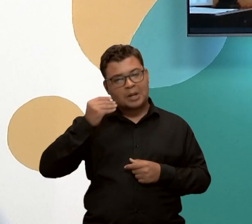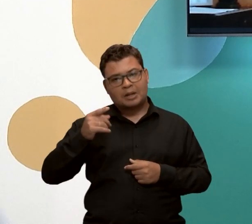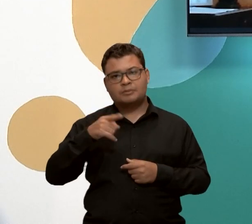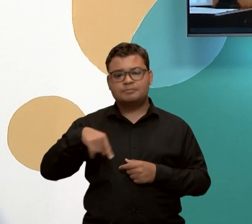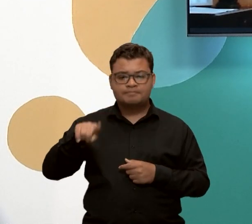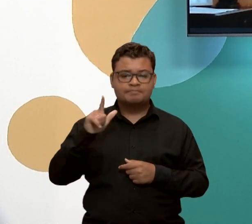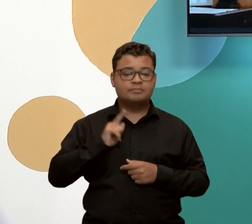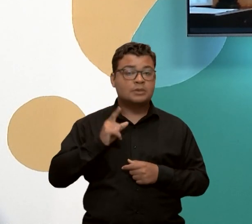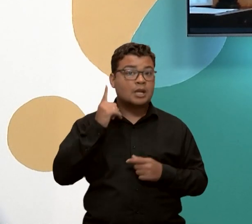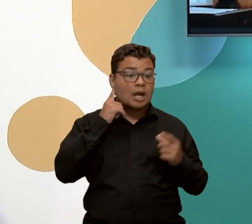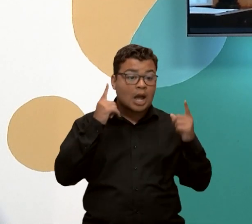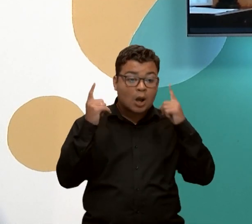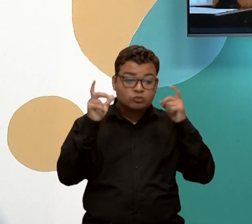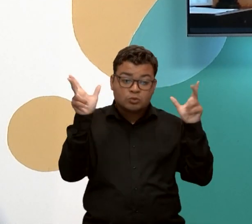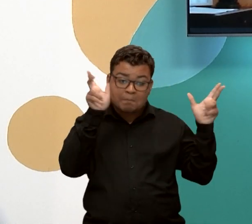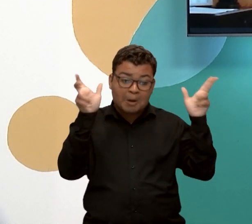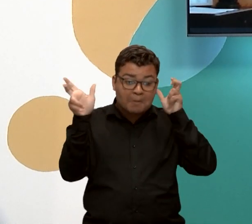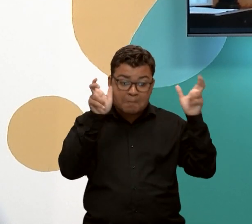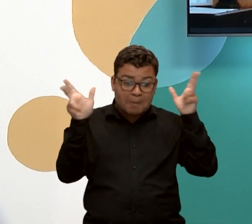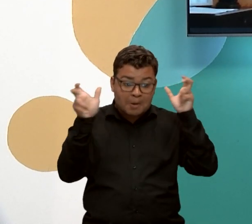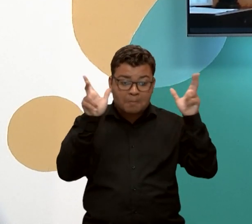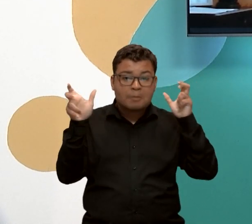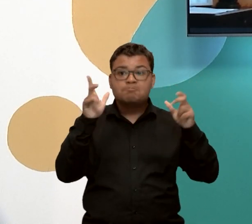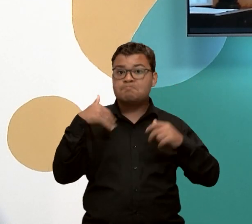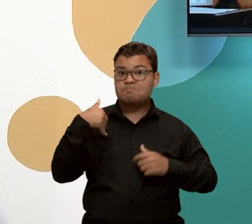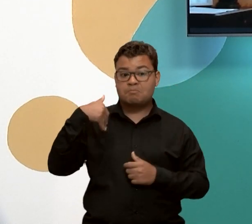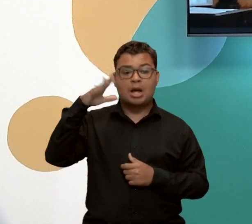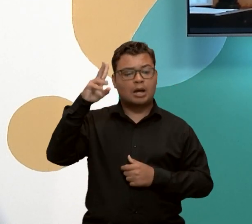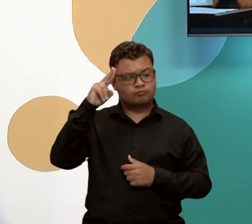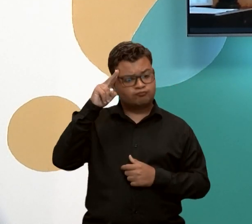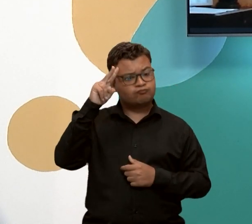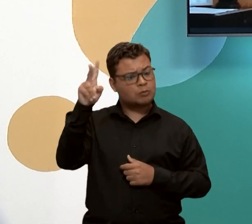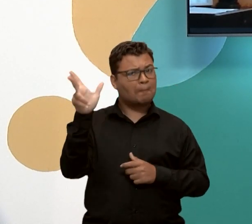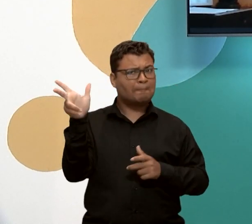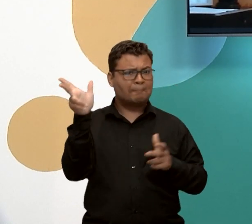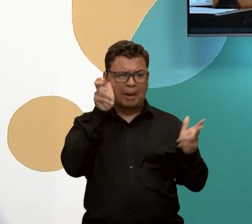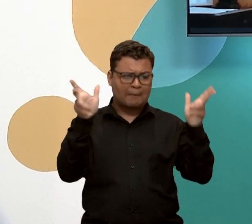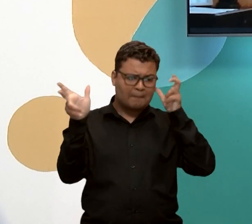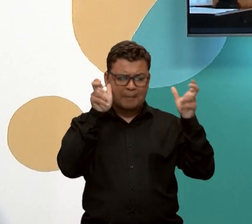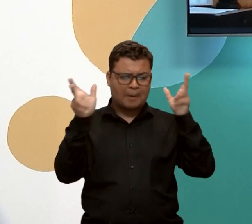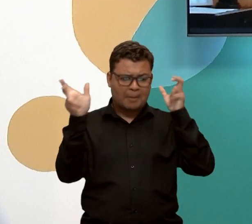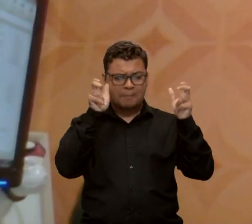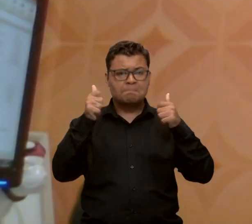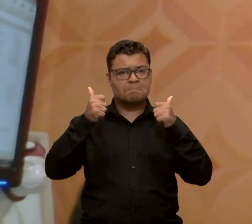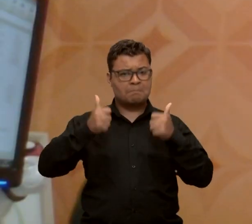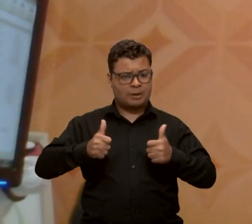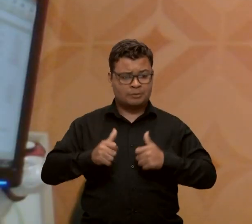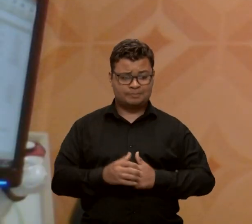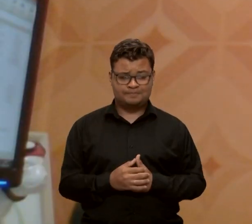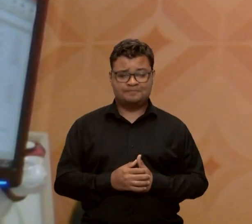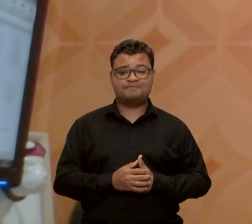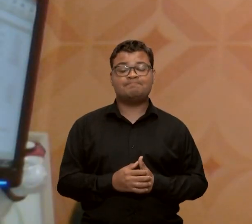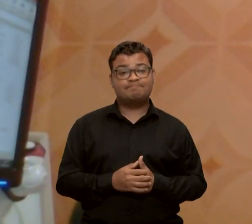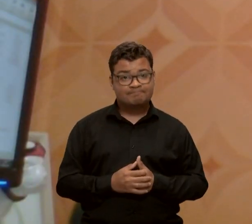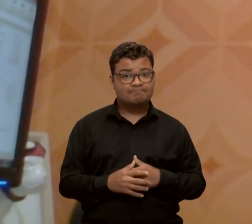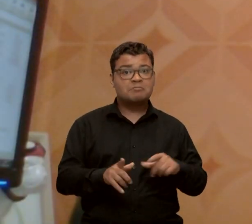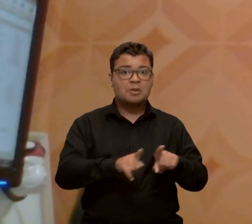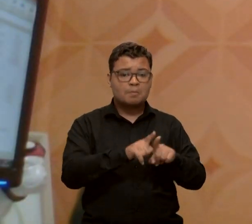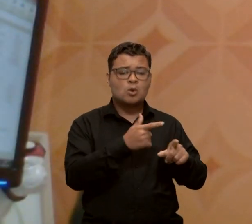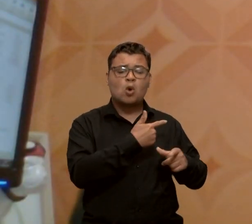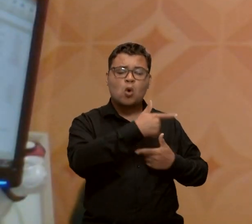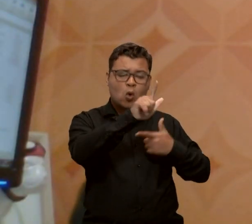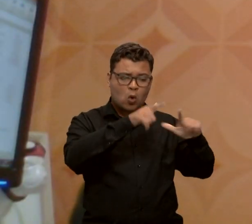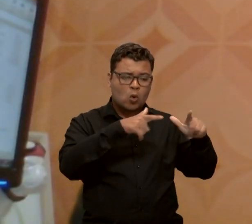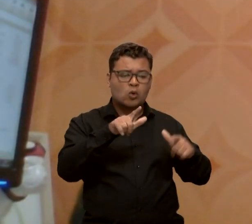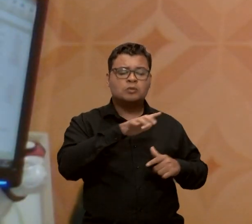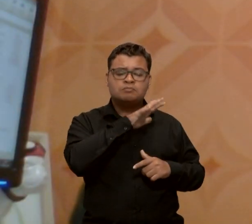audição muito mais aguçada, que a gente chama, então eles escutam muito mais do que nós, seres humanos. Outras espécies também,